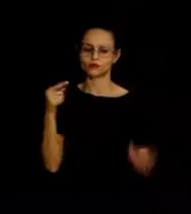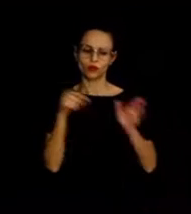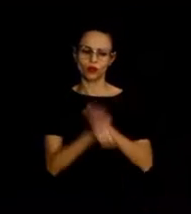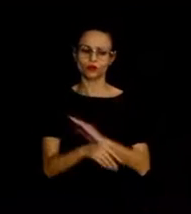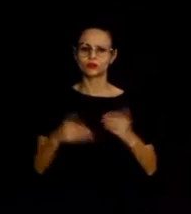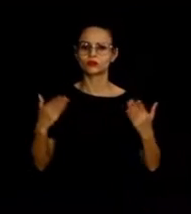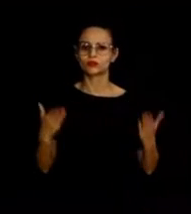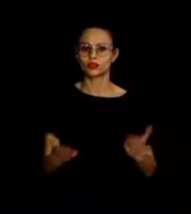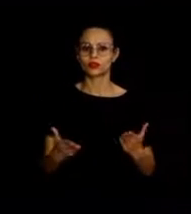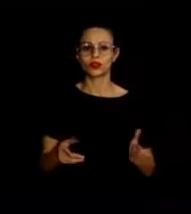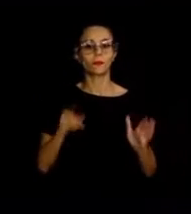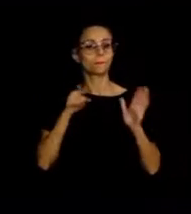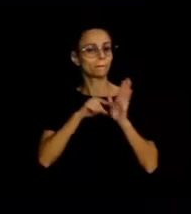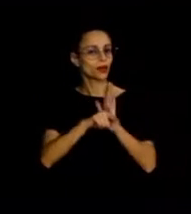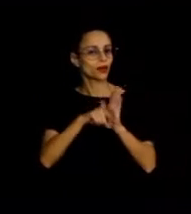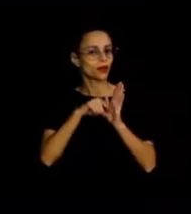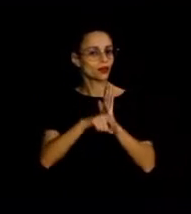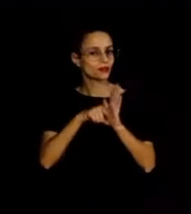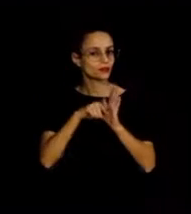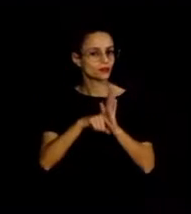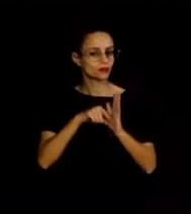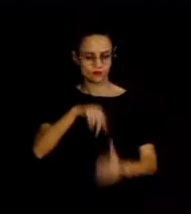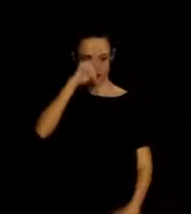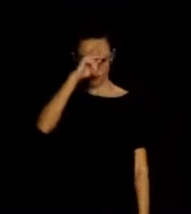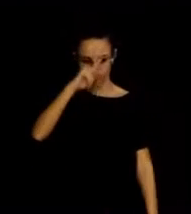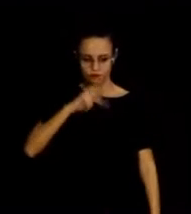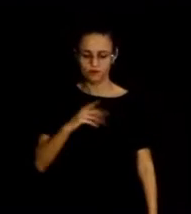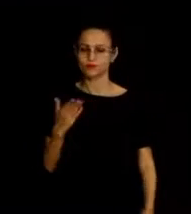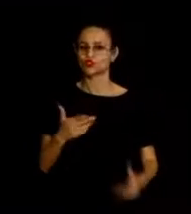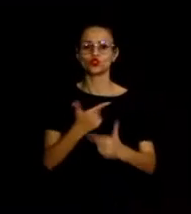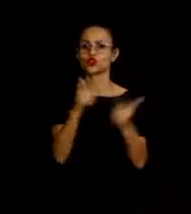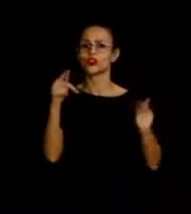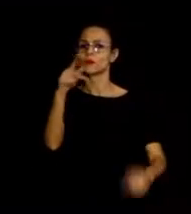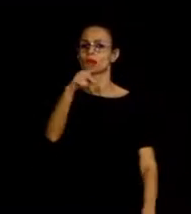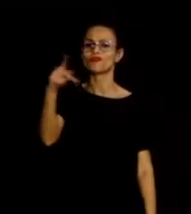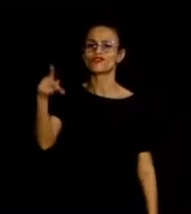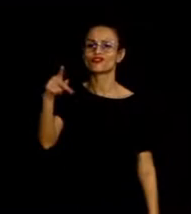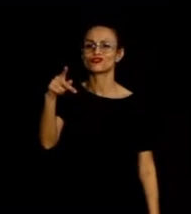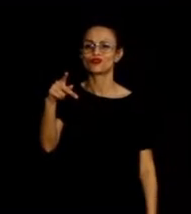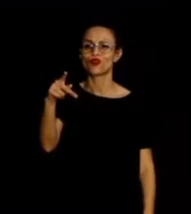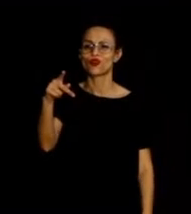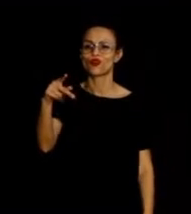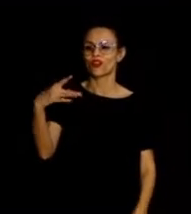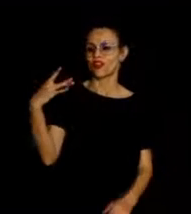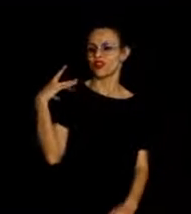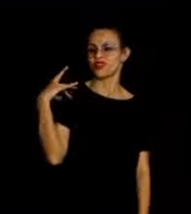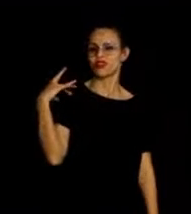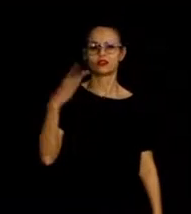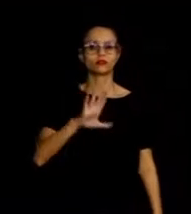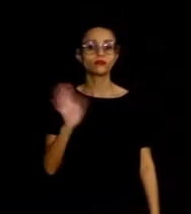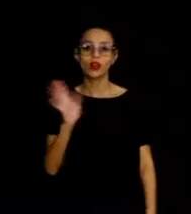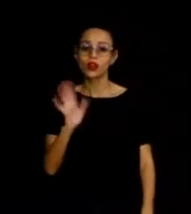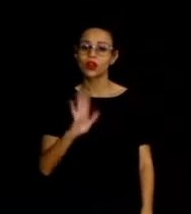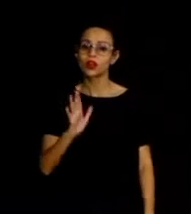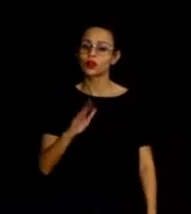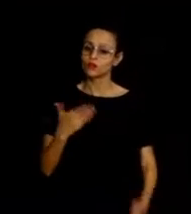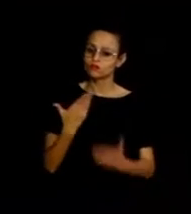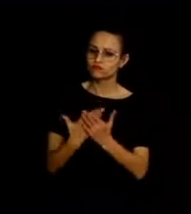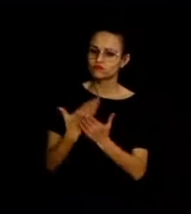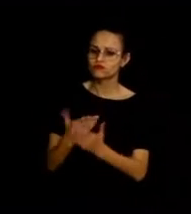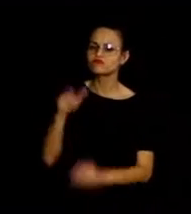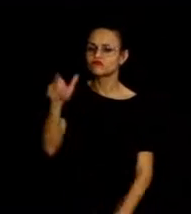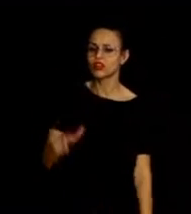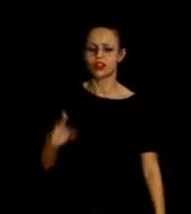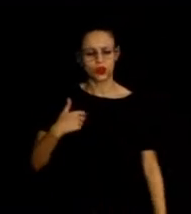aprofundando pesquisando autonomamente não tem um professor uma professora na cola não são estudantes que se